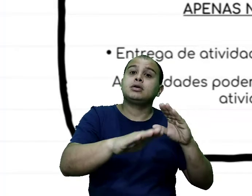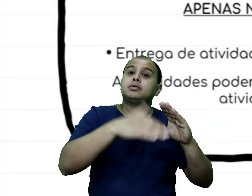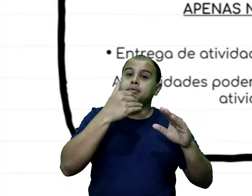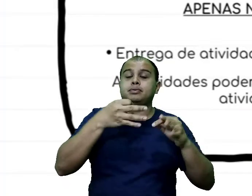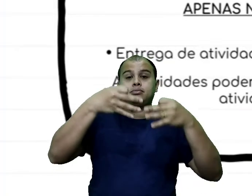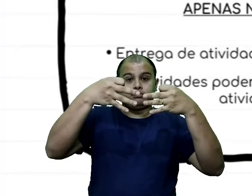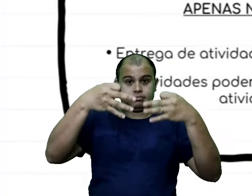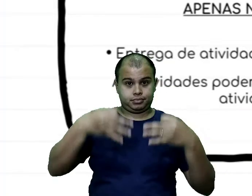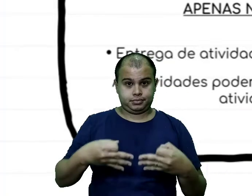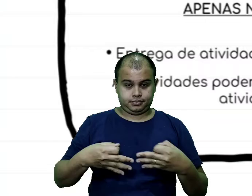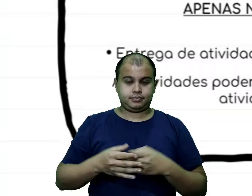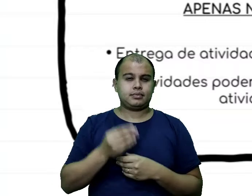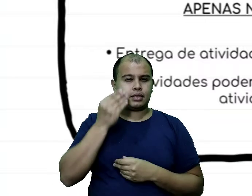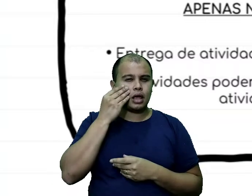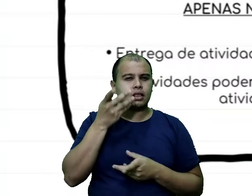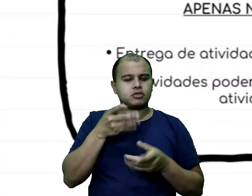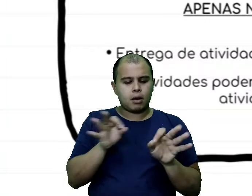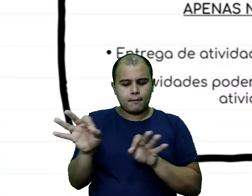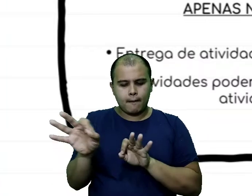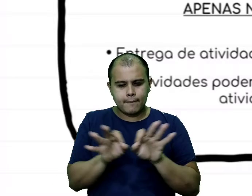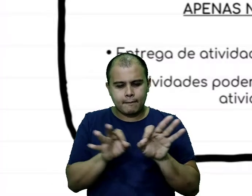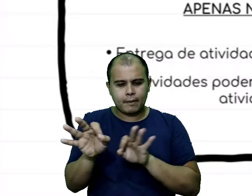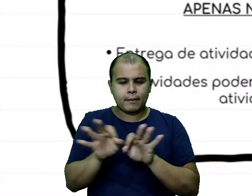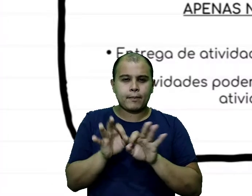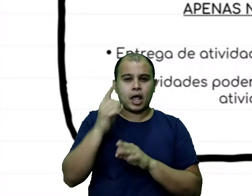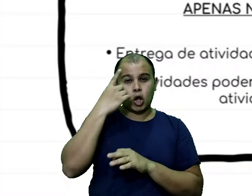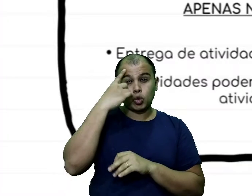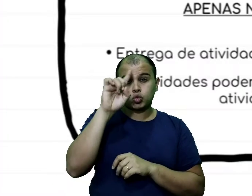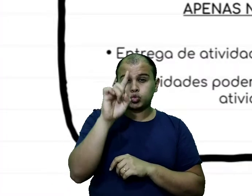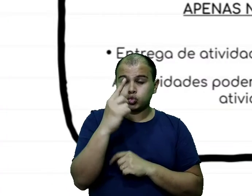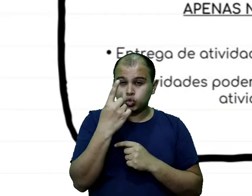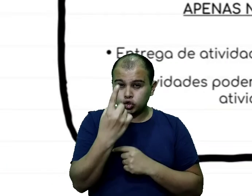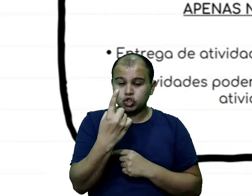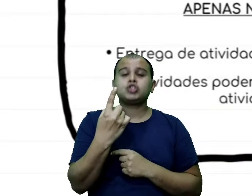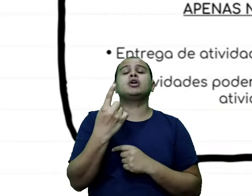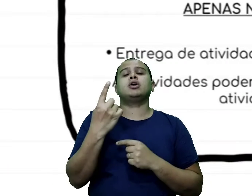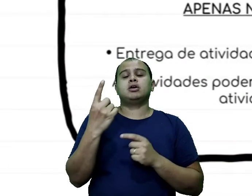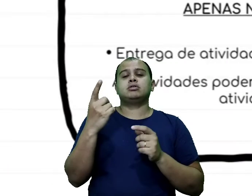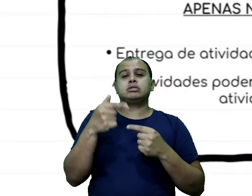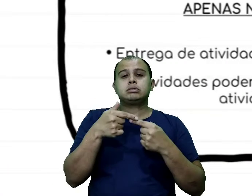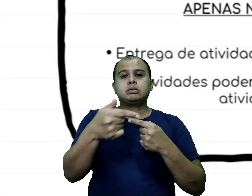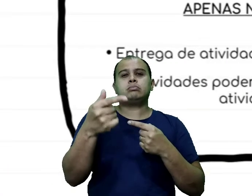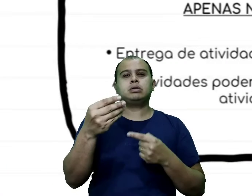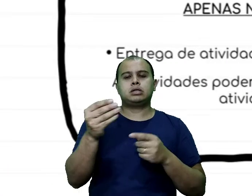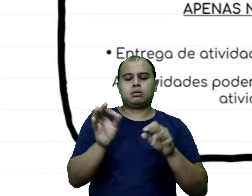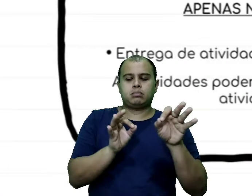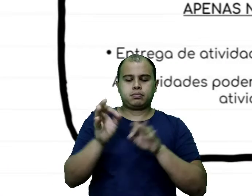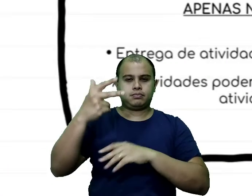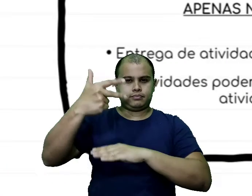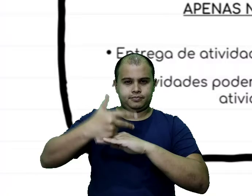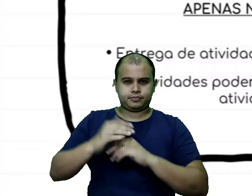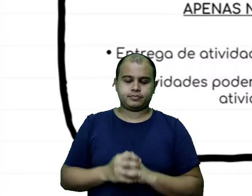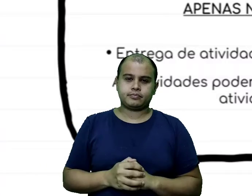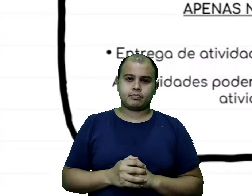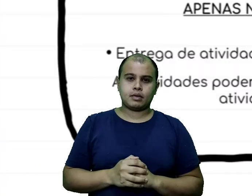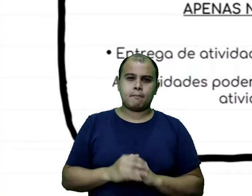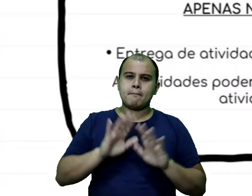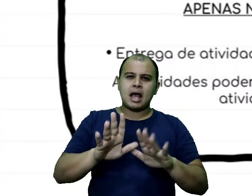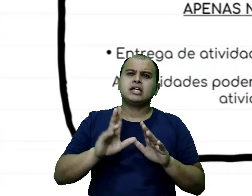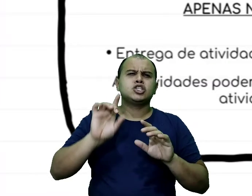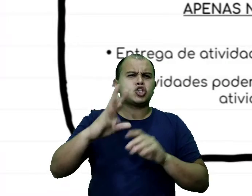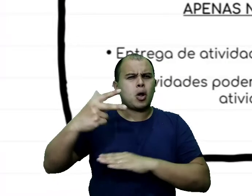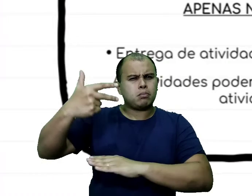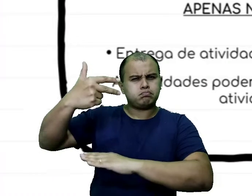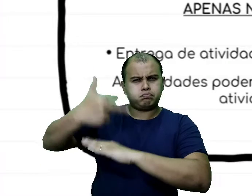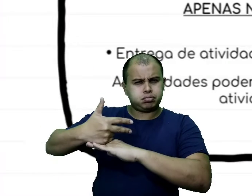registro, que ele precisa ser enviado para a escola. Então, se organizem uma vez por semana para fazer. O